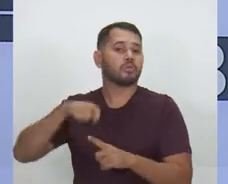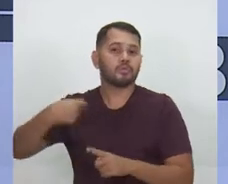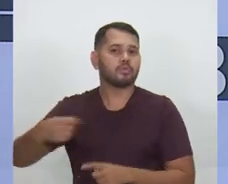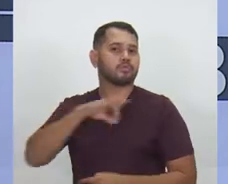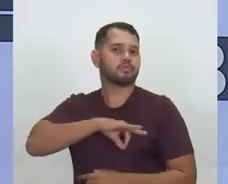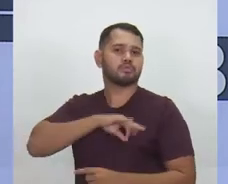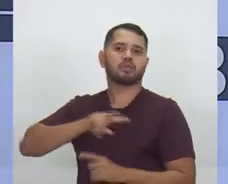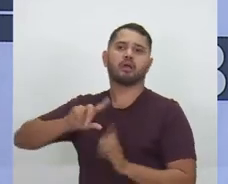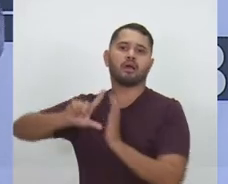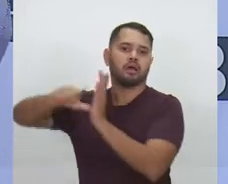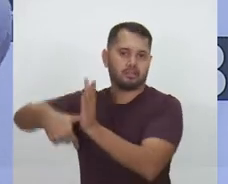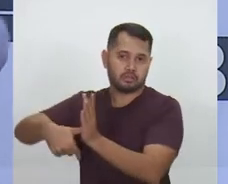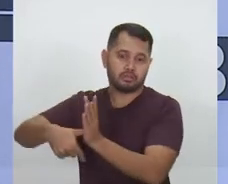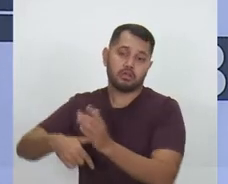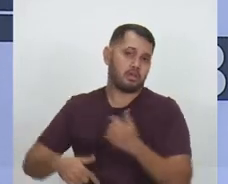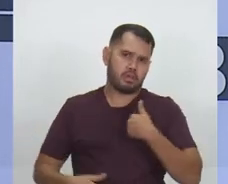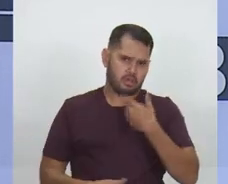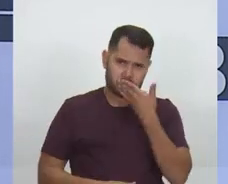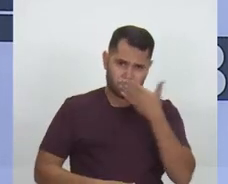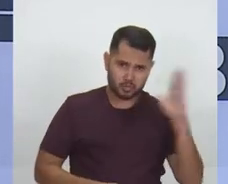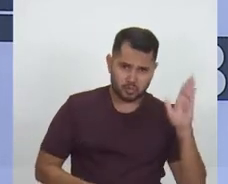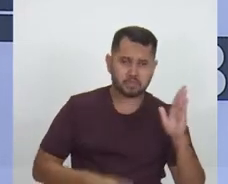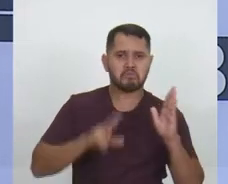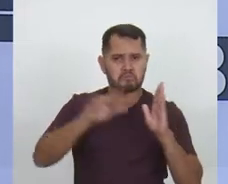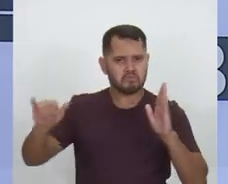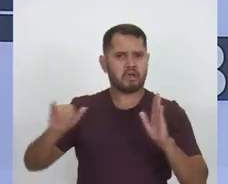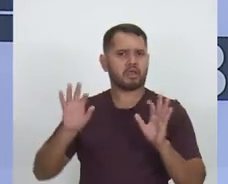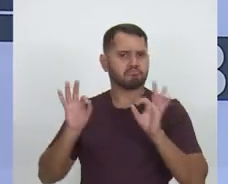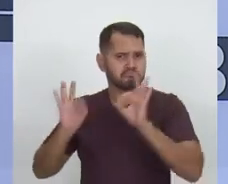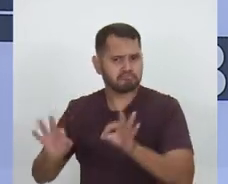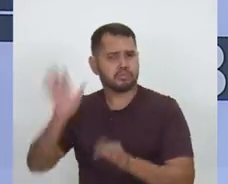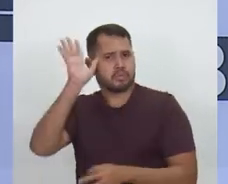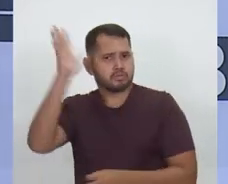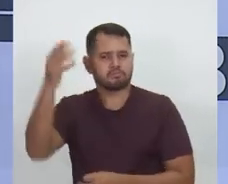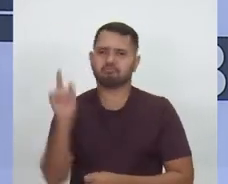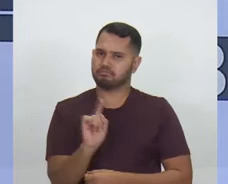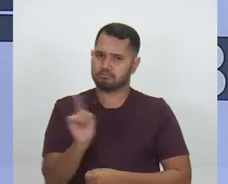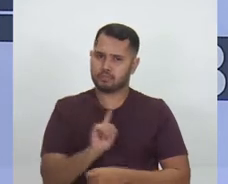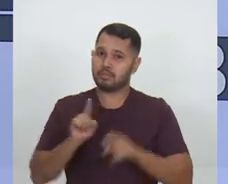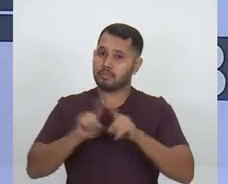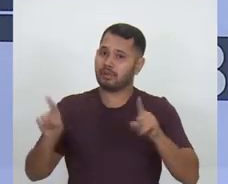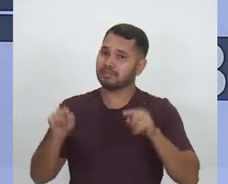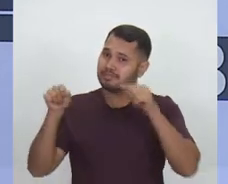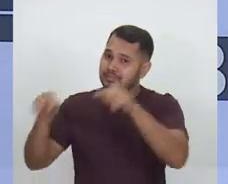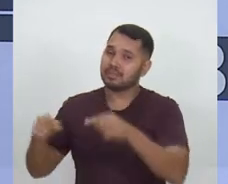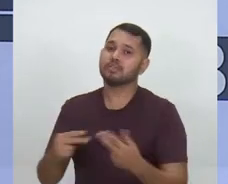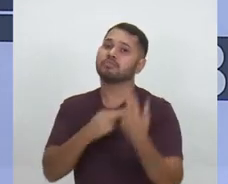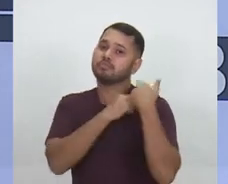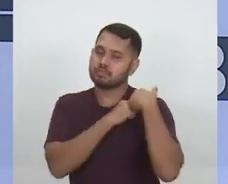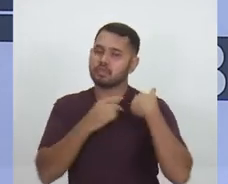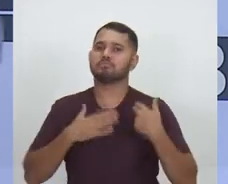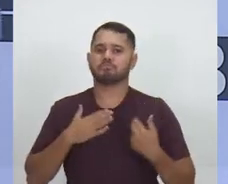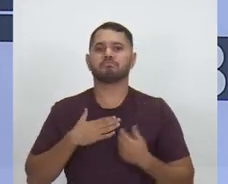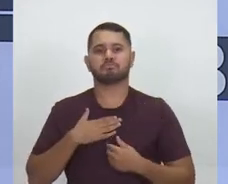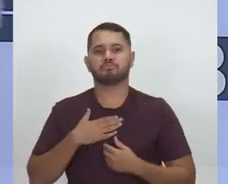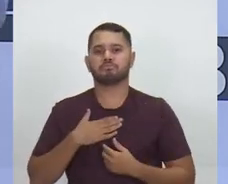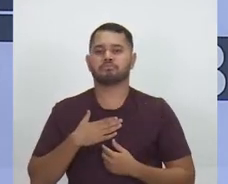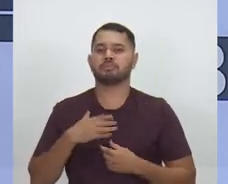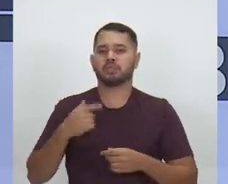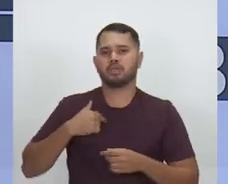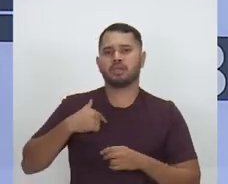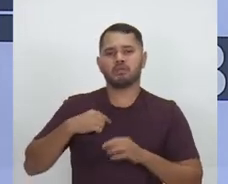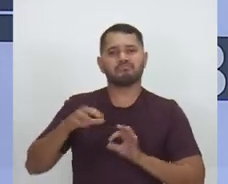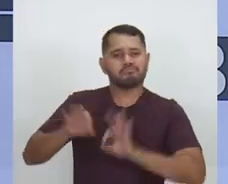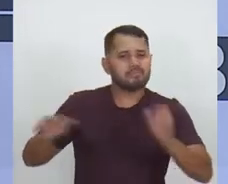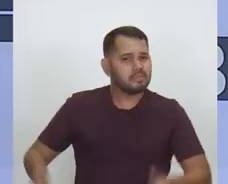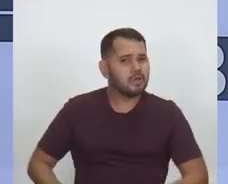promoções eu não prometi que iria fazer porém aquela responsabilidade estava sob minhas mãos eu fiz a maior